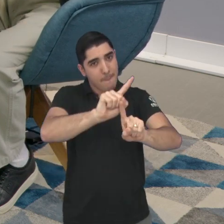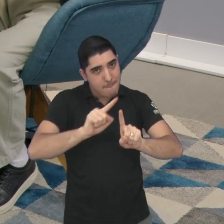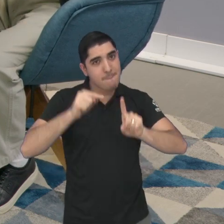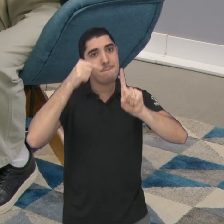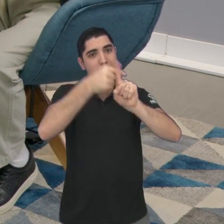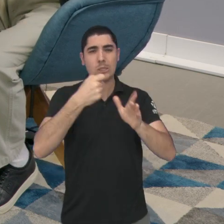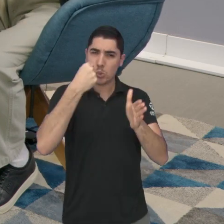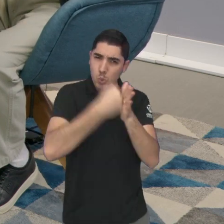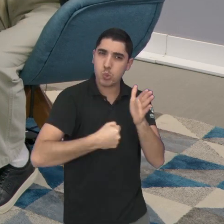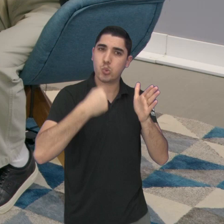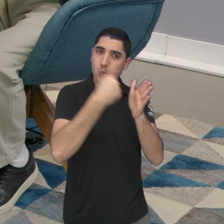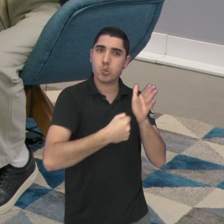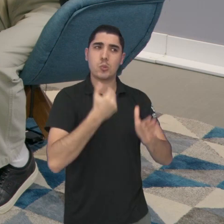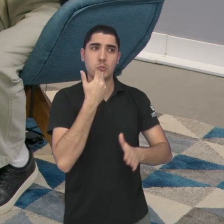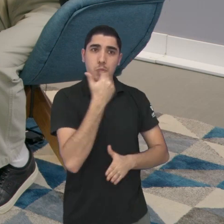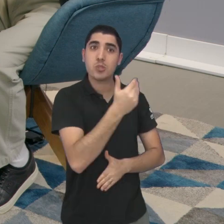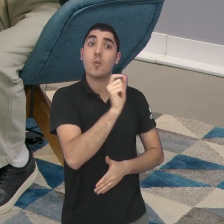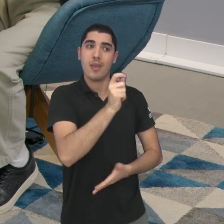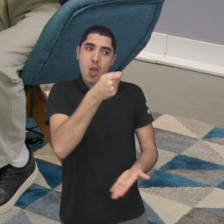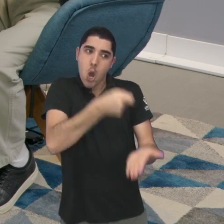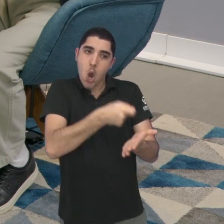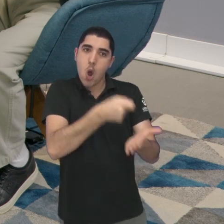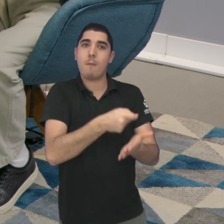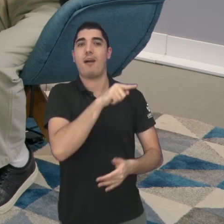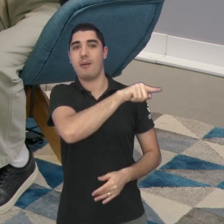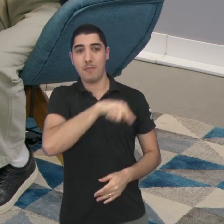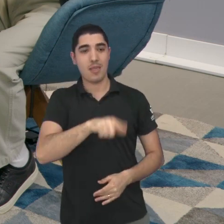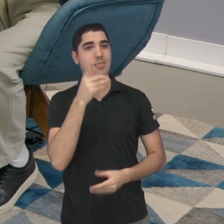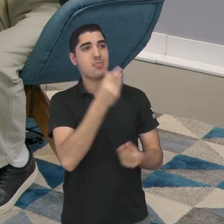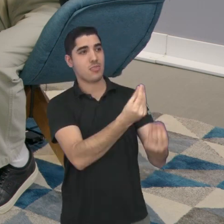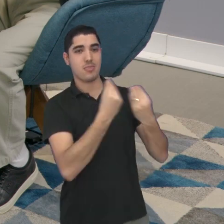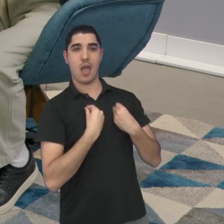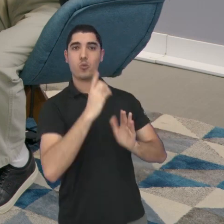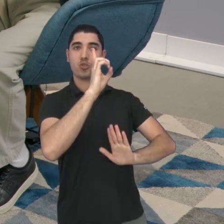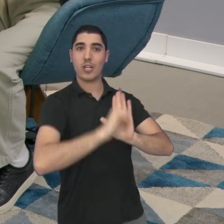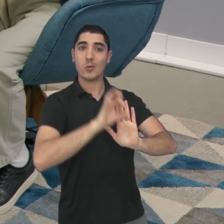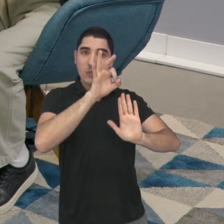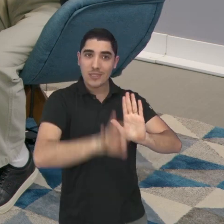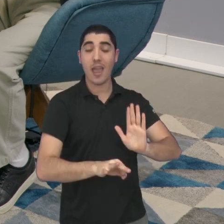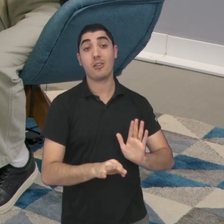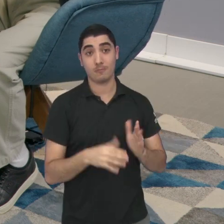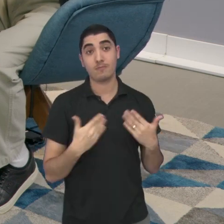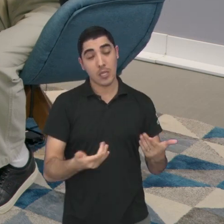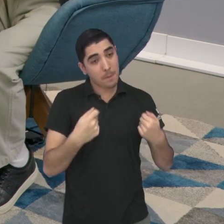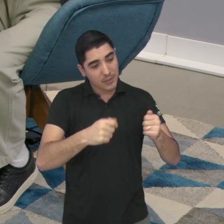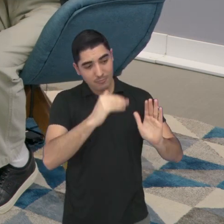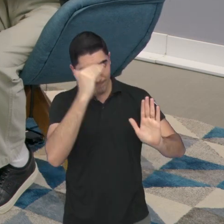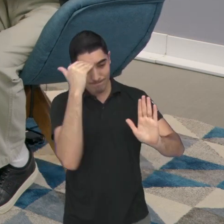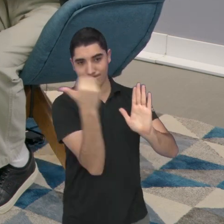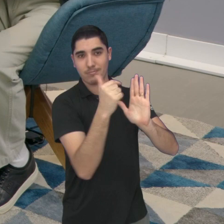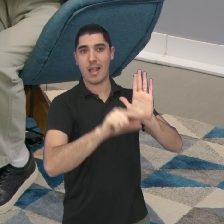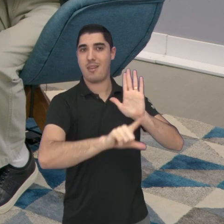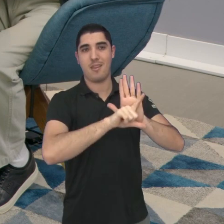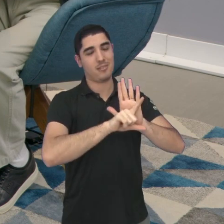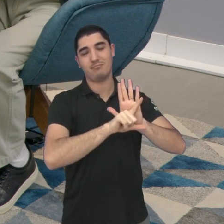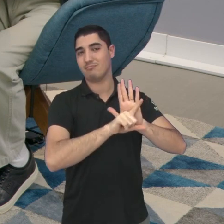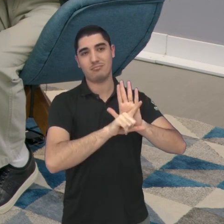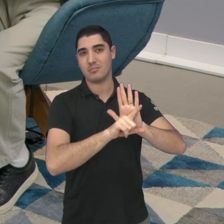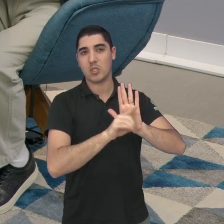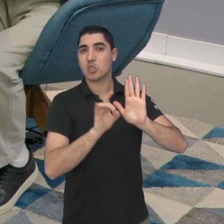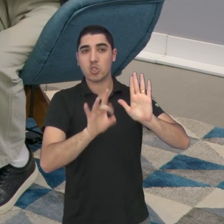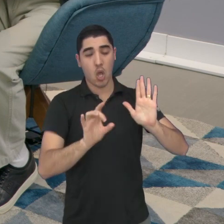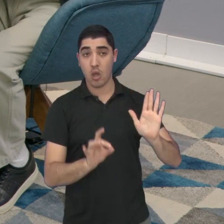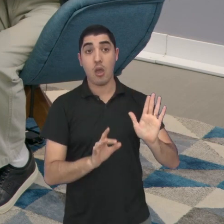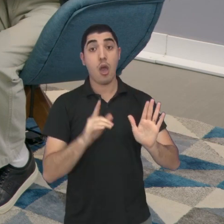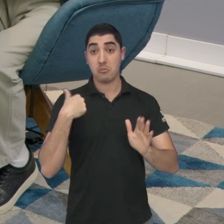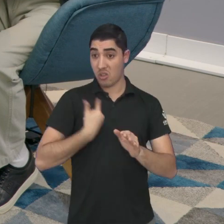mais lutar para que os direitos sejam cumpridos. Só precisamos que a Constituição de 88 seja cumprida, só isso. A base nós já temos,